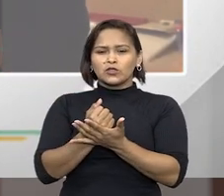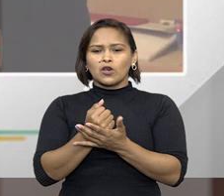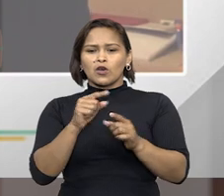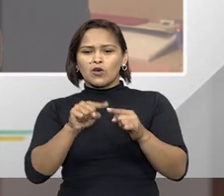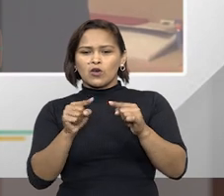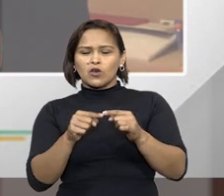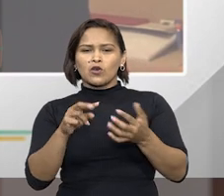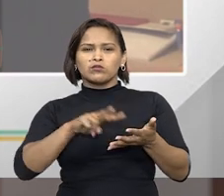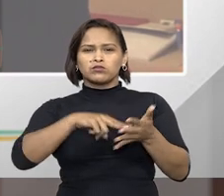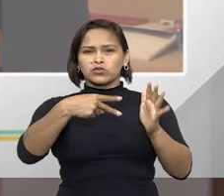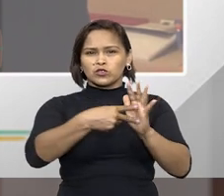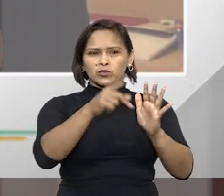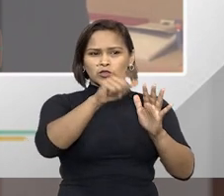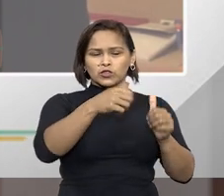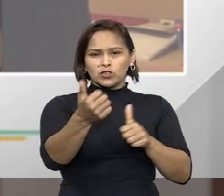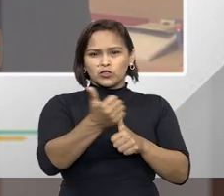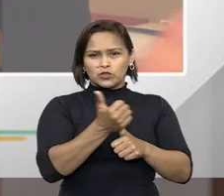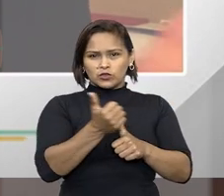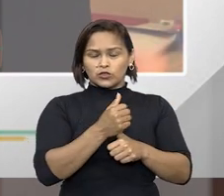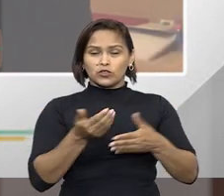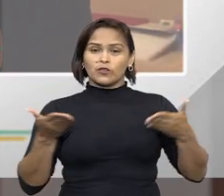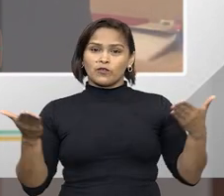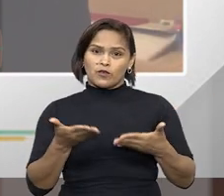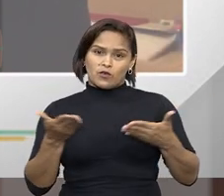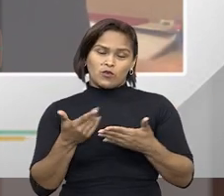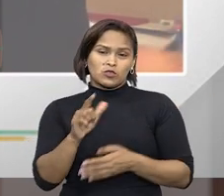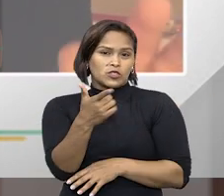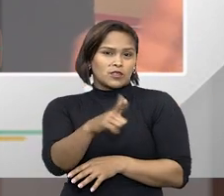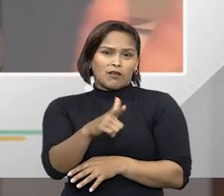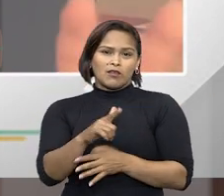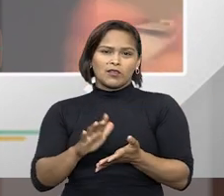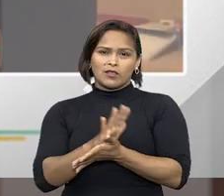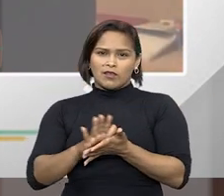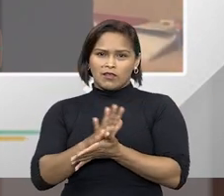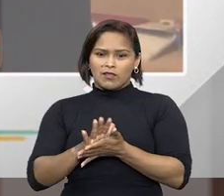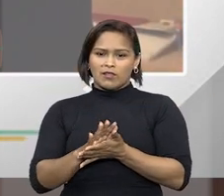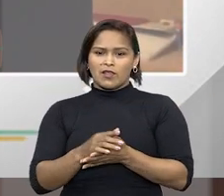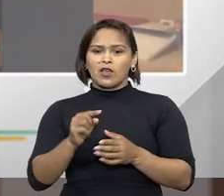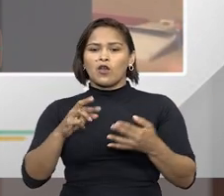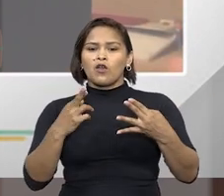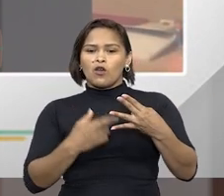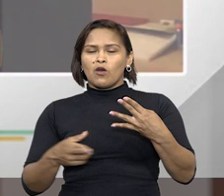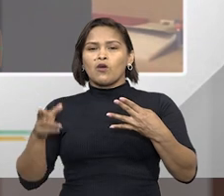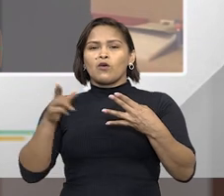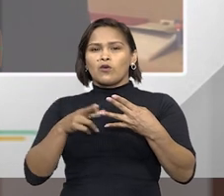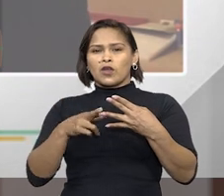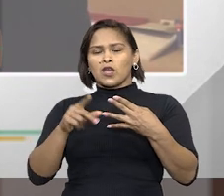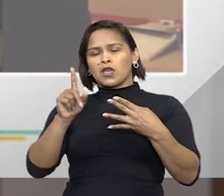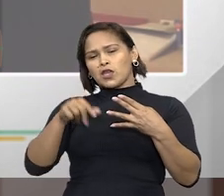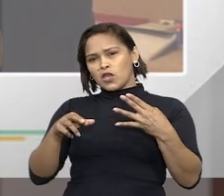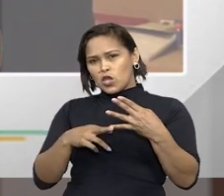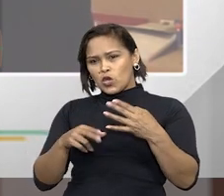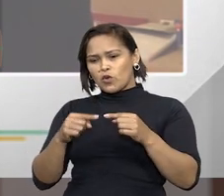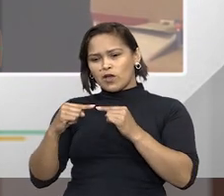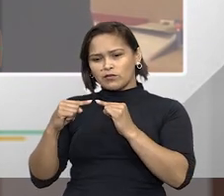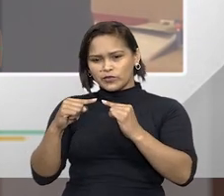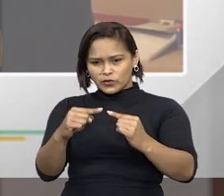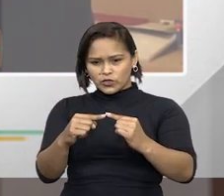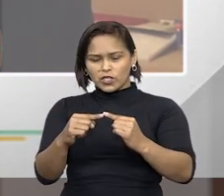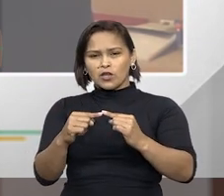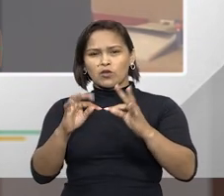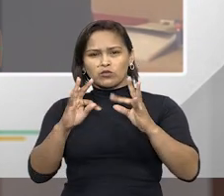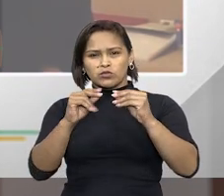recurso ordinário. Hoje não há mais isso, não. O recurso ele tem que vir mesmo de acordo com os cânones